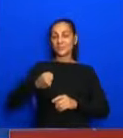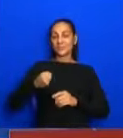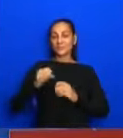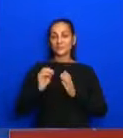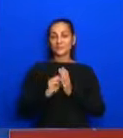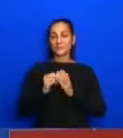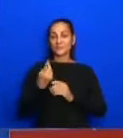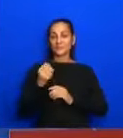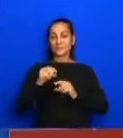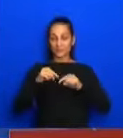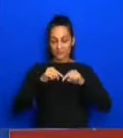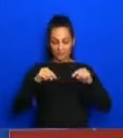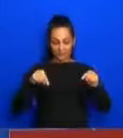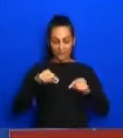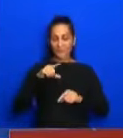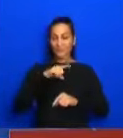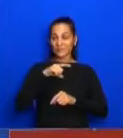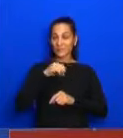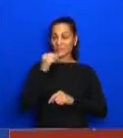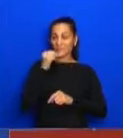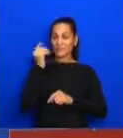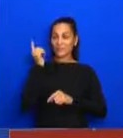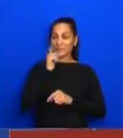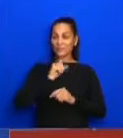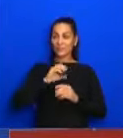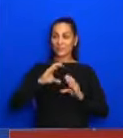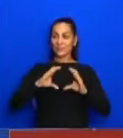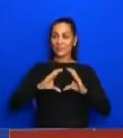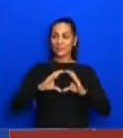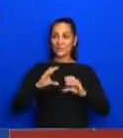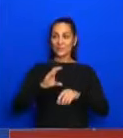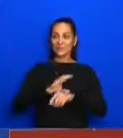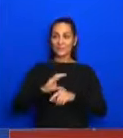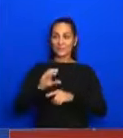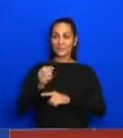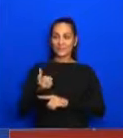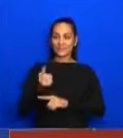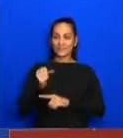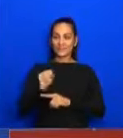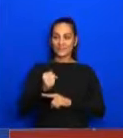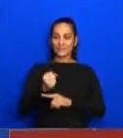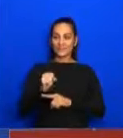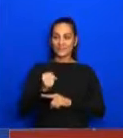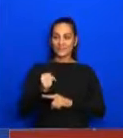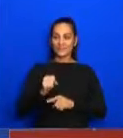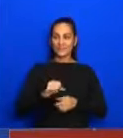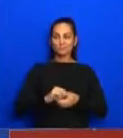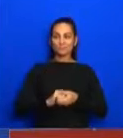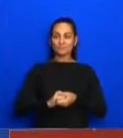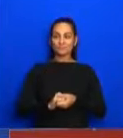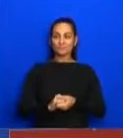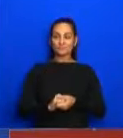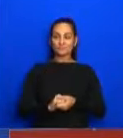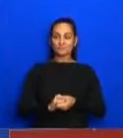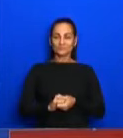números. Faltam 10. Você ainda tem chances. Bola cinza 68. Cinza número 68.